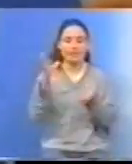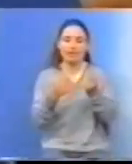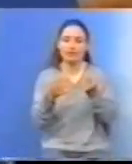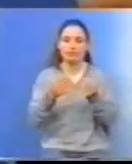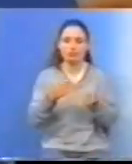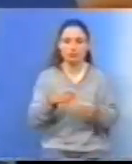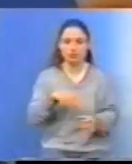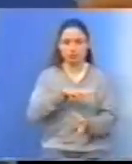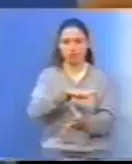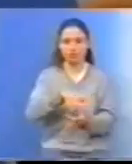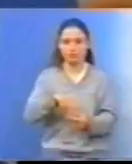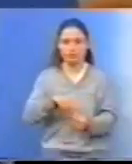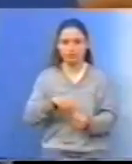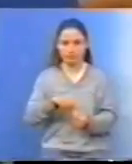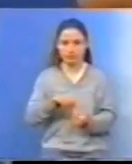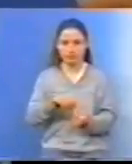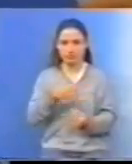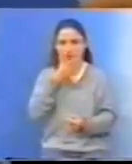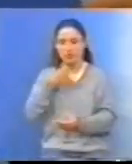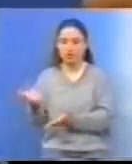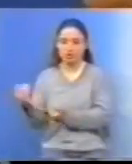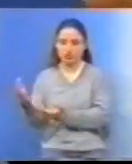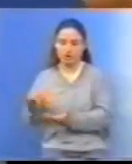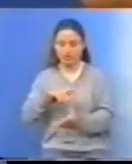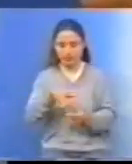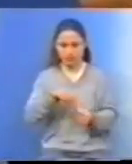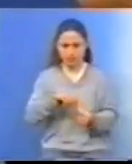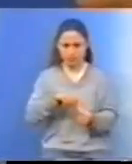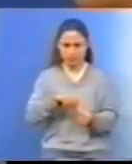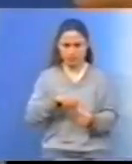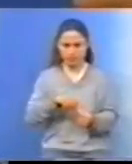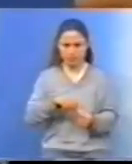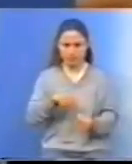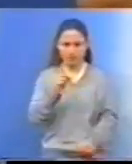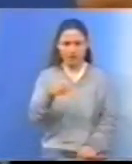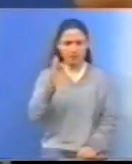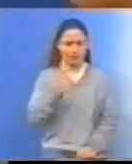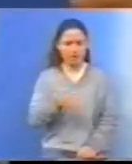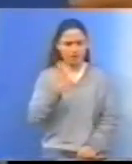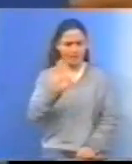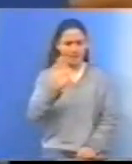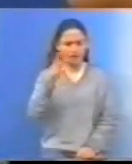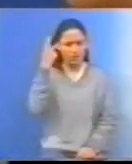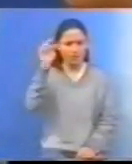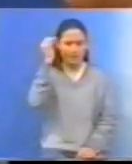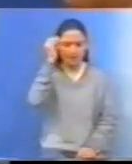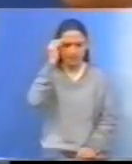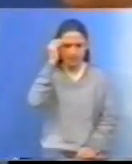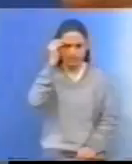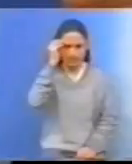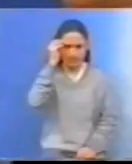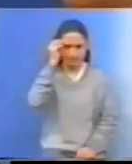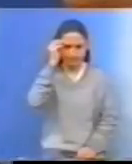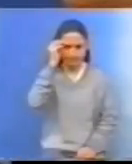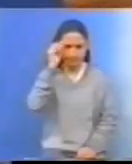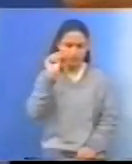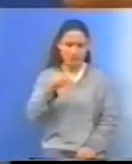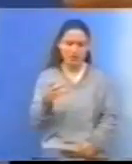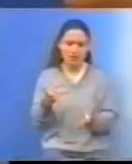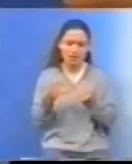esse fato, vi nascer, ajudei Marcelo, jovem ainda, se encaminhar para o